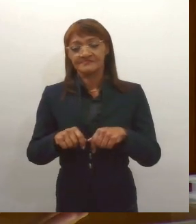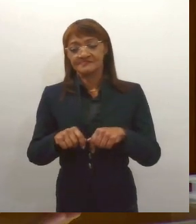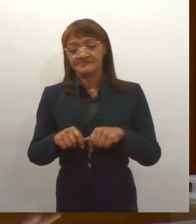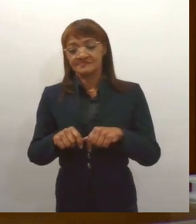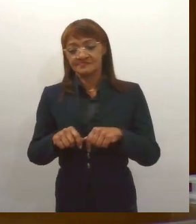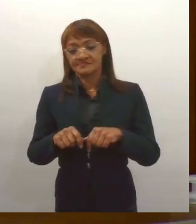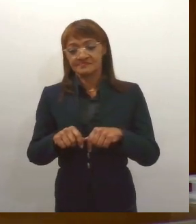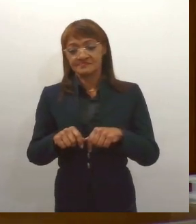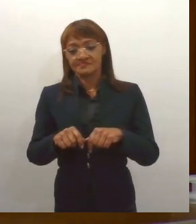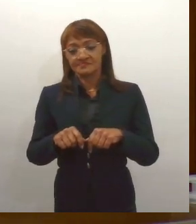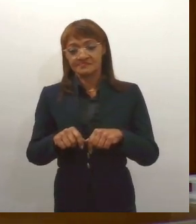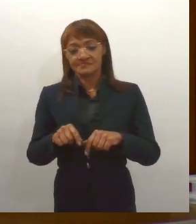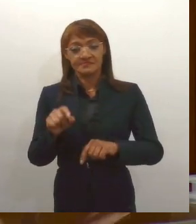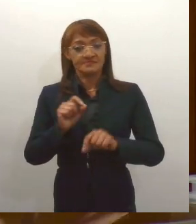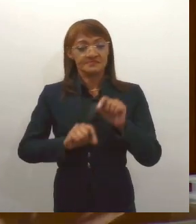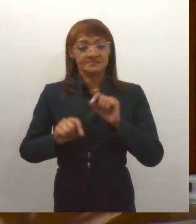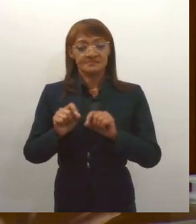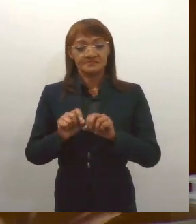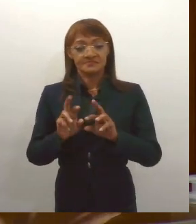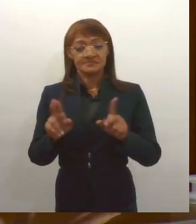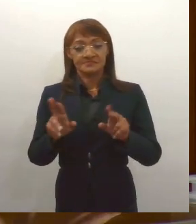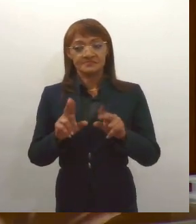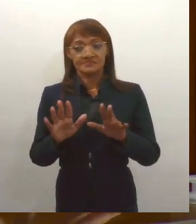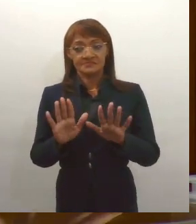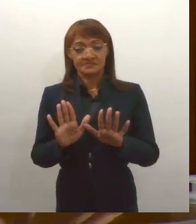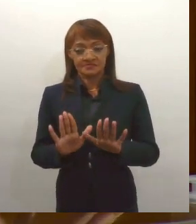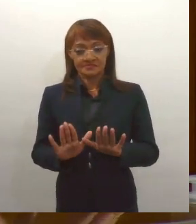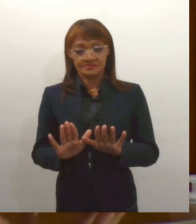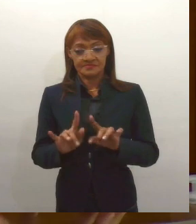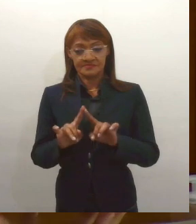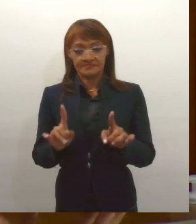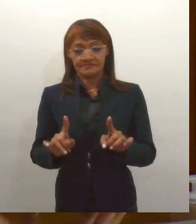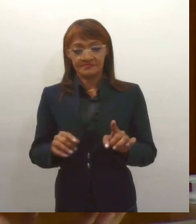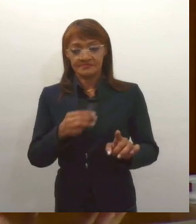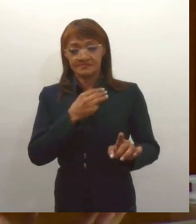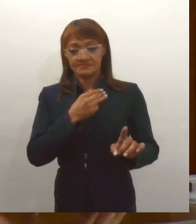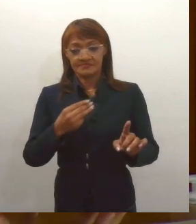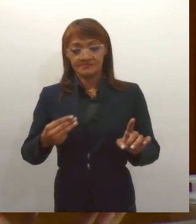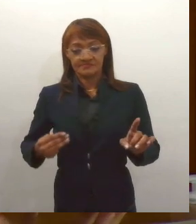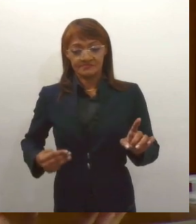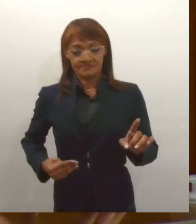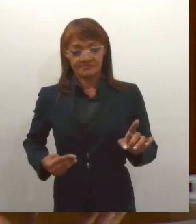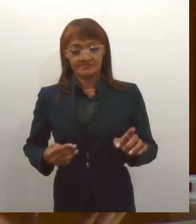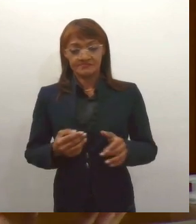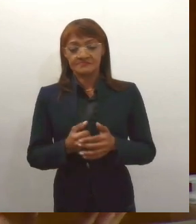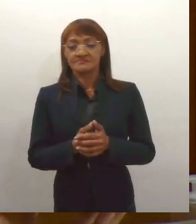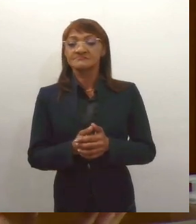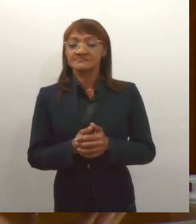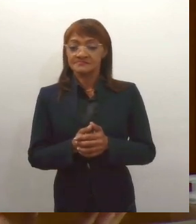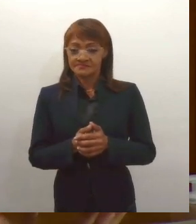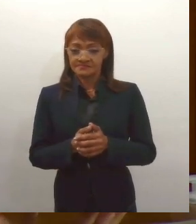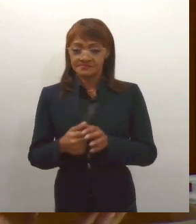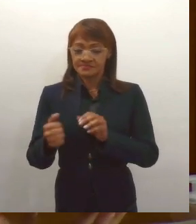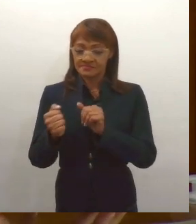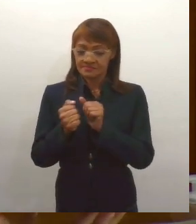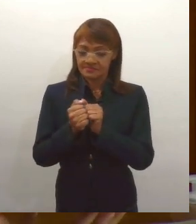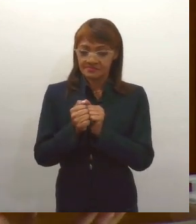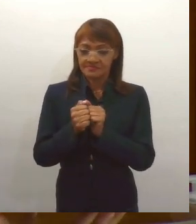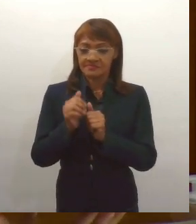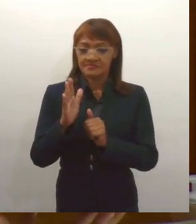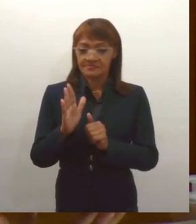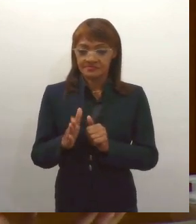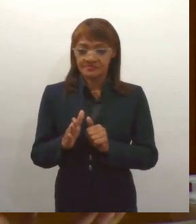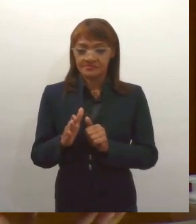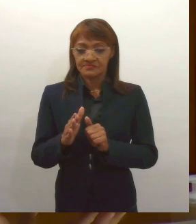eh o ministro nos atendeu do portos aeroportos e garantiu a a a realização do projeto